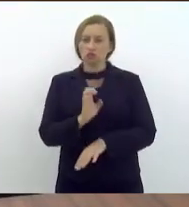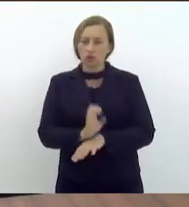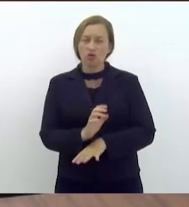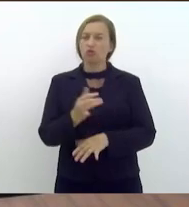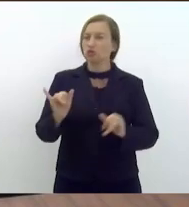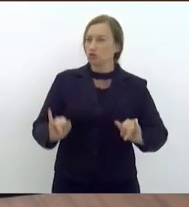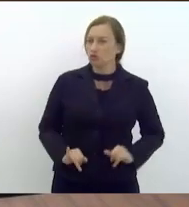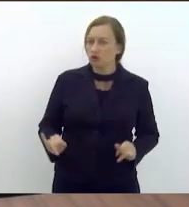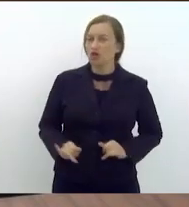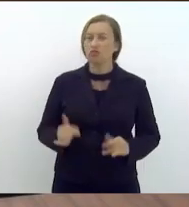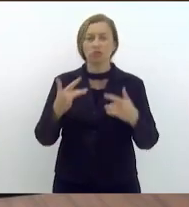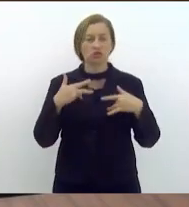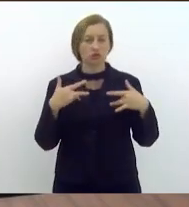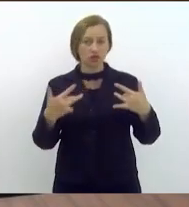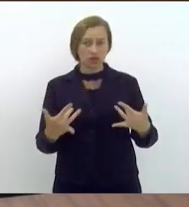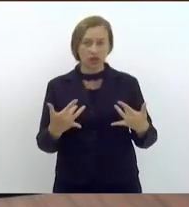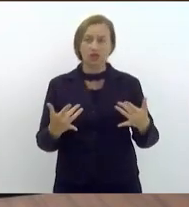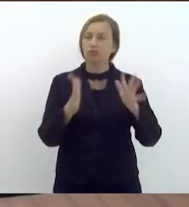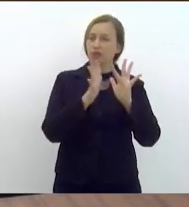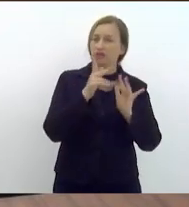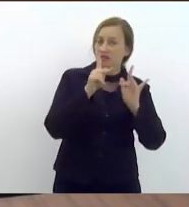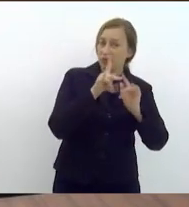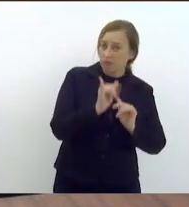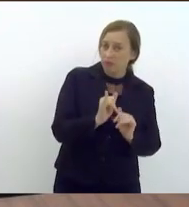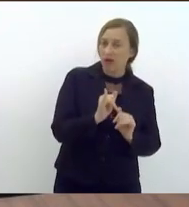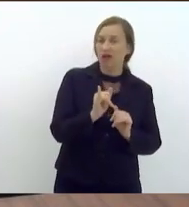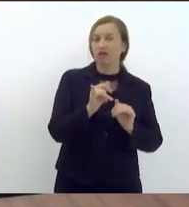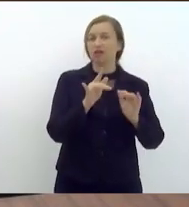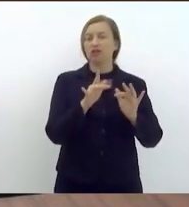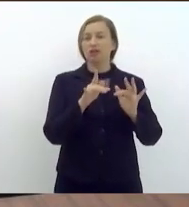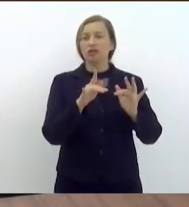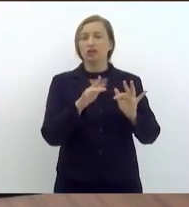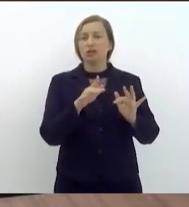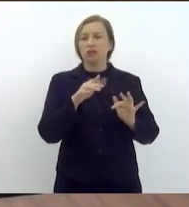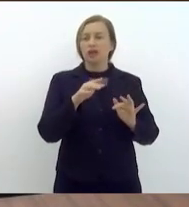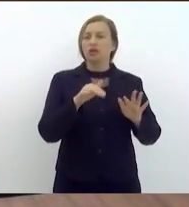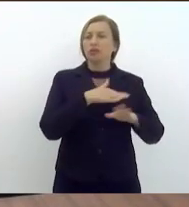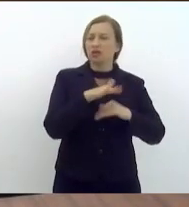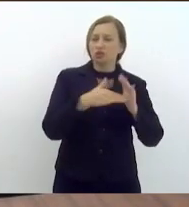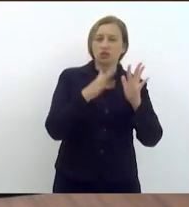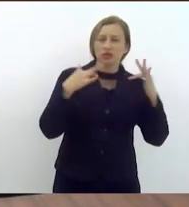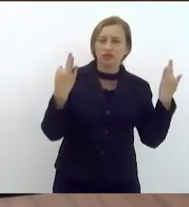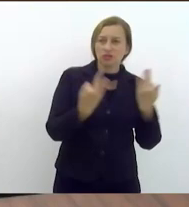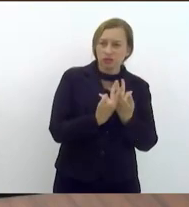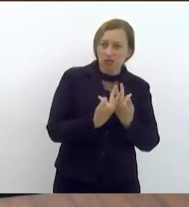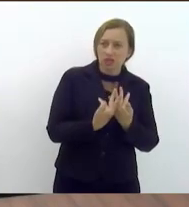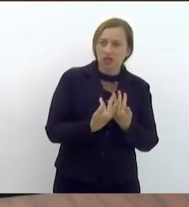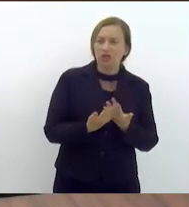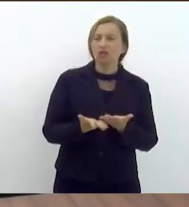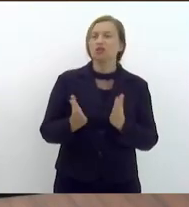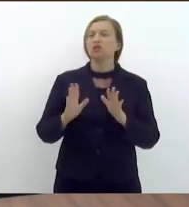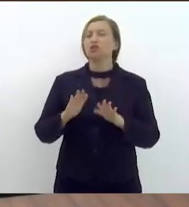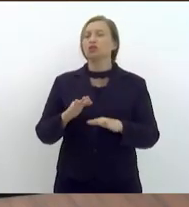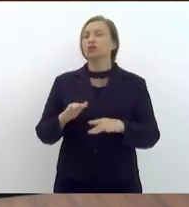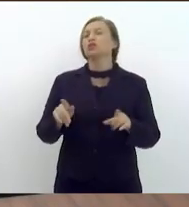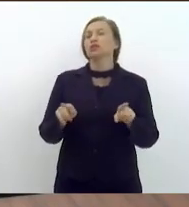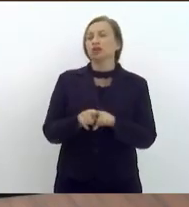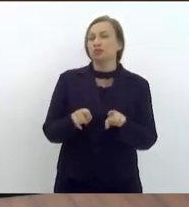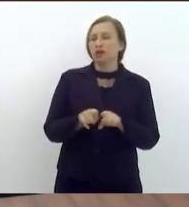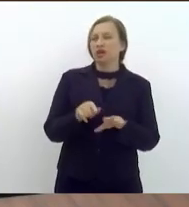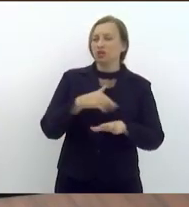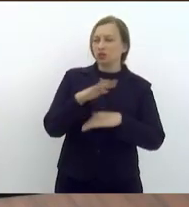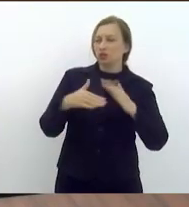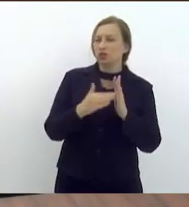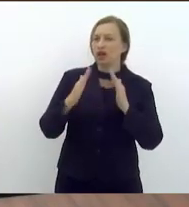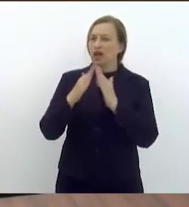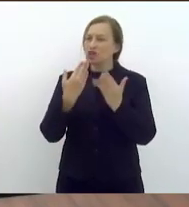então a minha solidariedade para os pais também todo toda aquela comunidade que viveu naquela que vive naquela escola